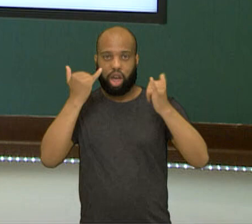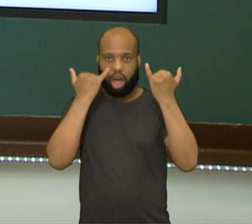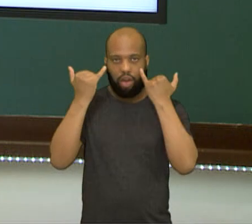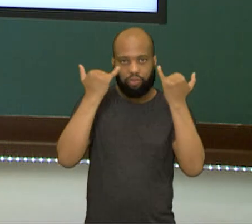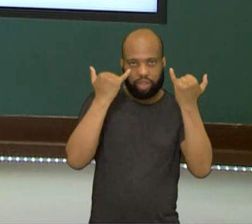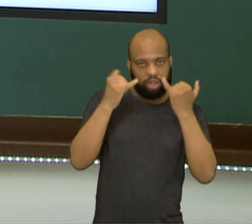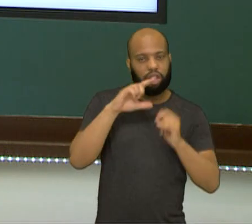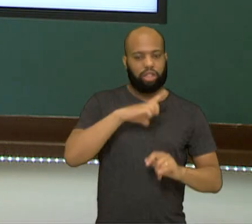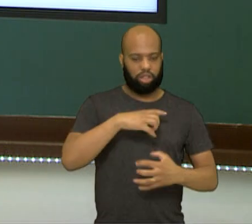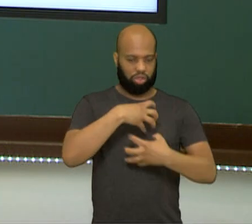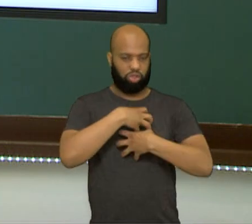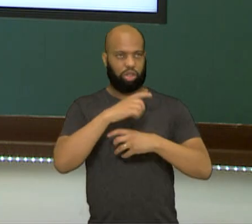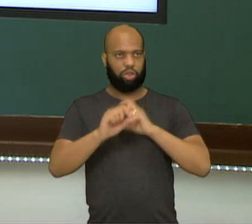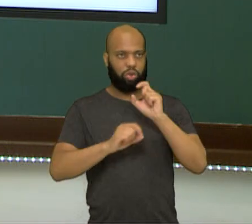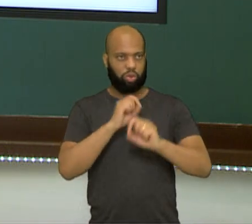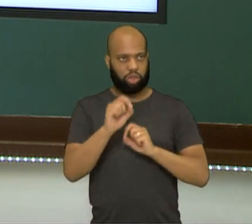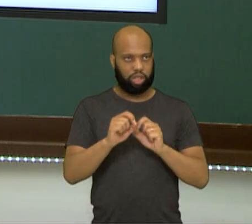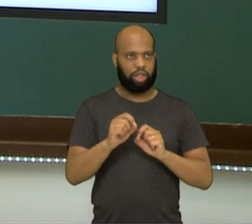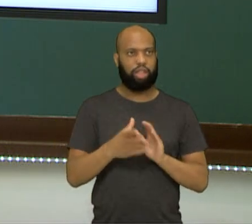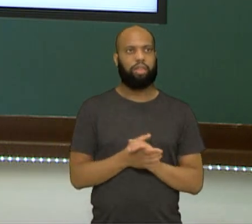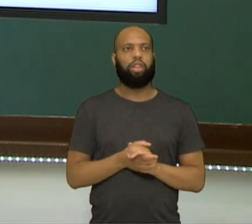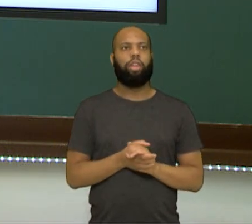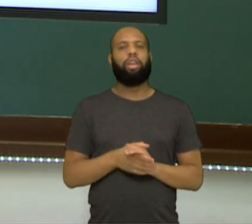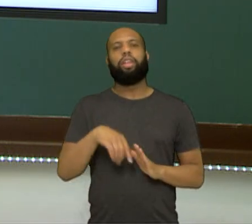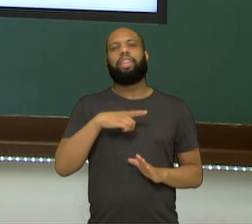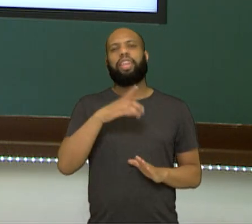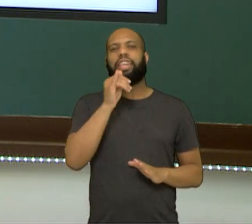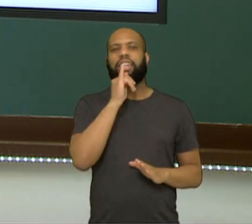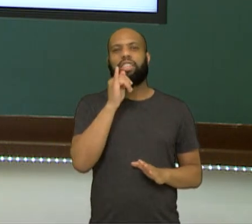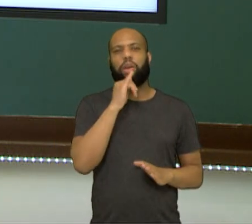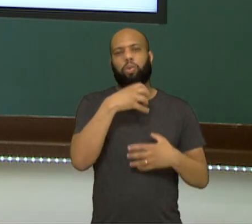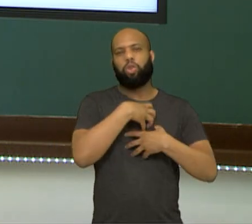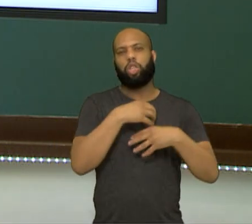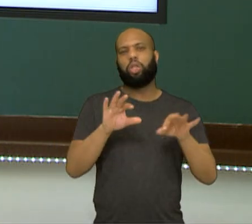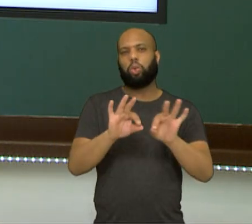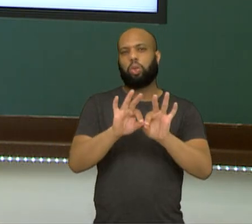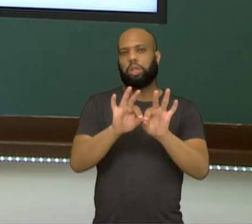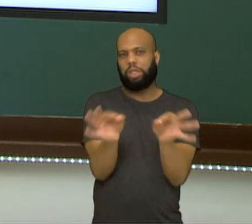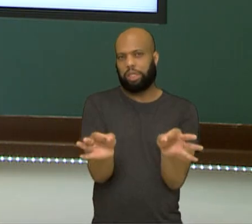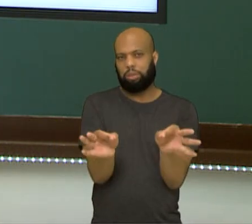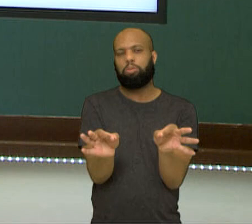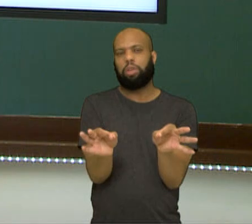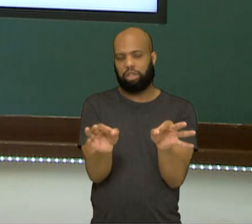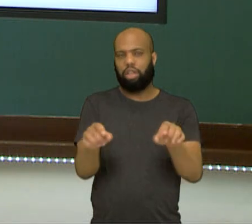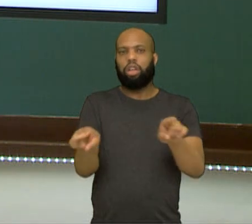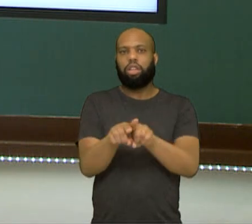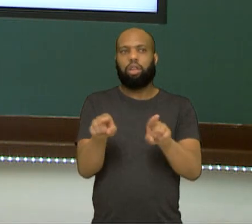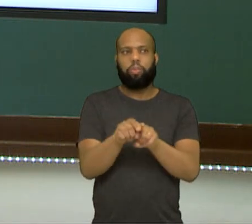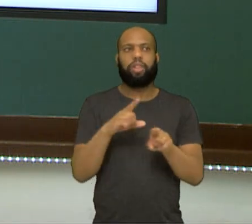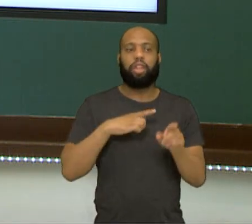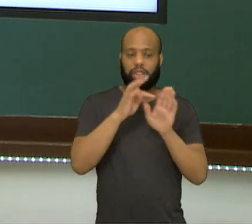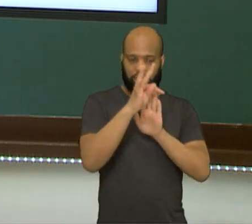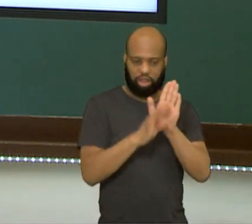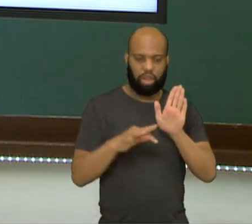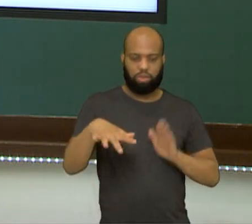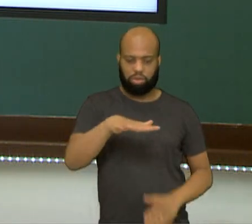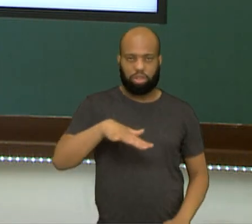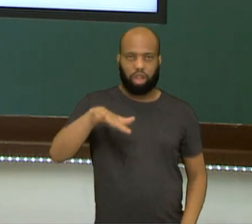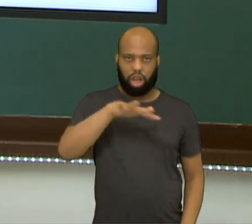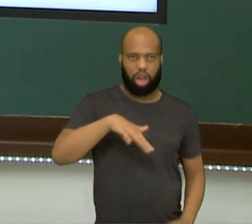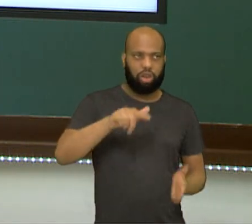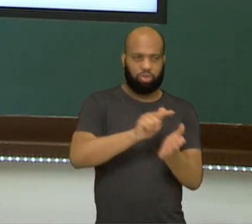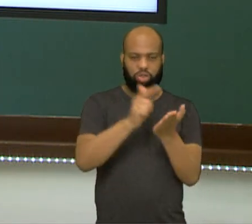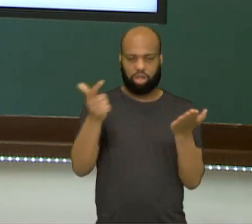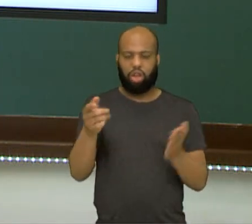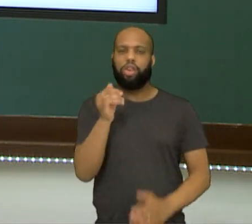vão desde uma forma mais subjetiva, aquele recadinho na porta da geladeira, a carta pessoal, até os textos do campo jornalístico.